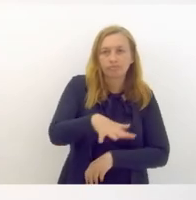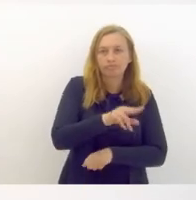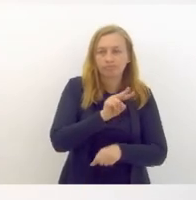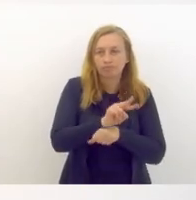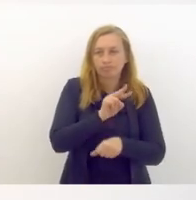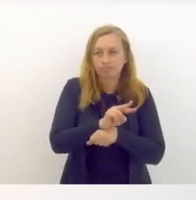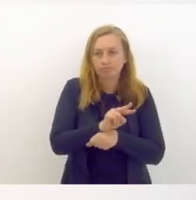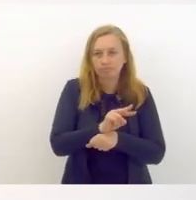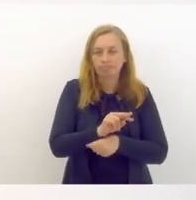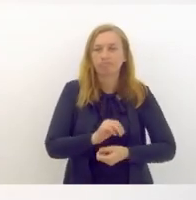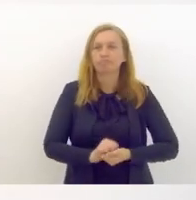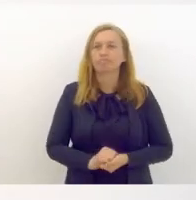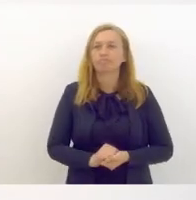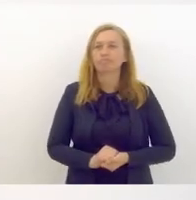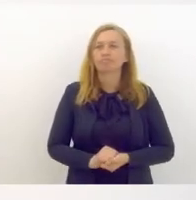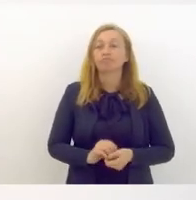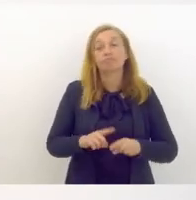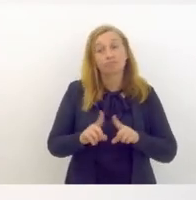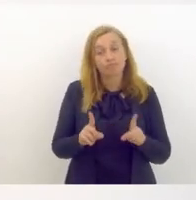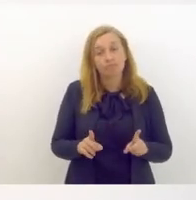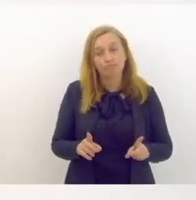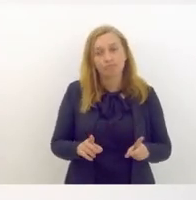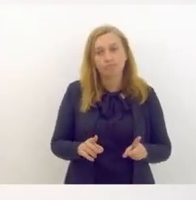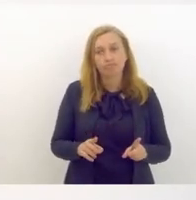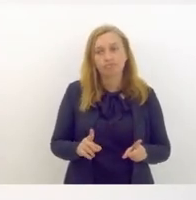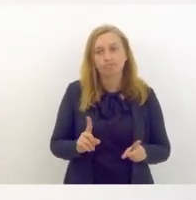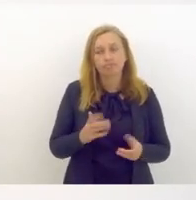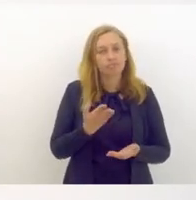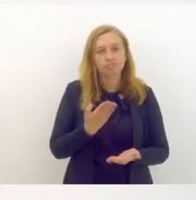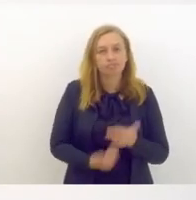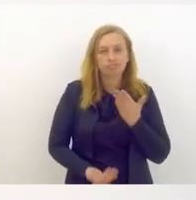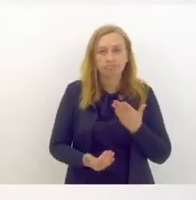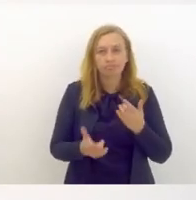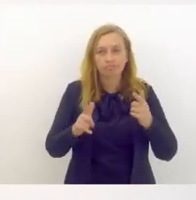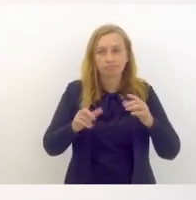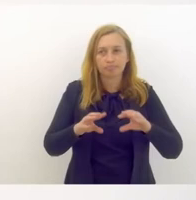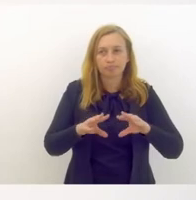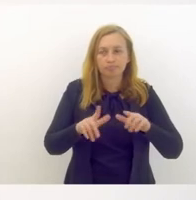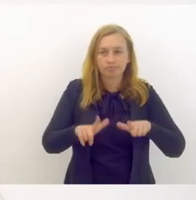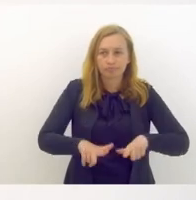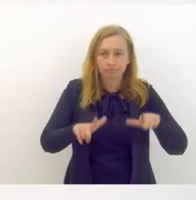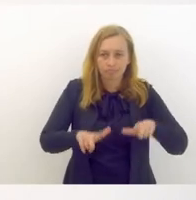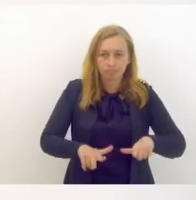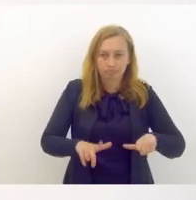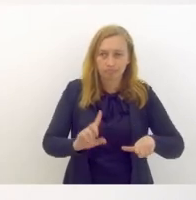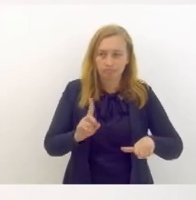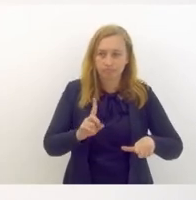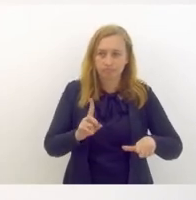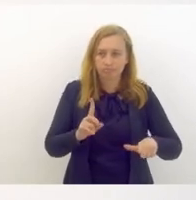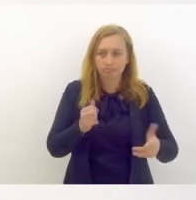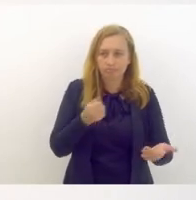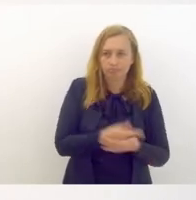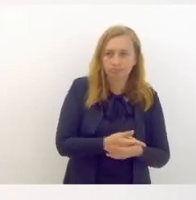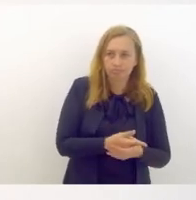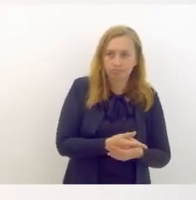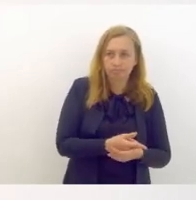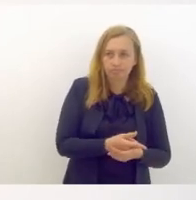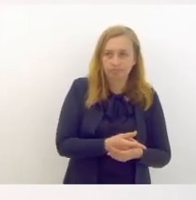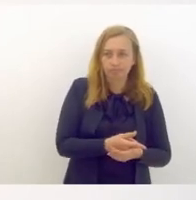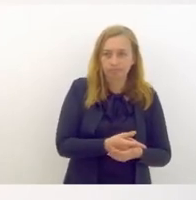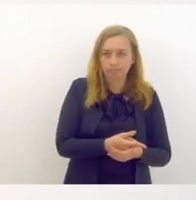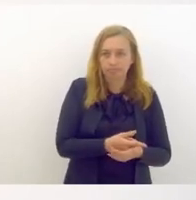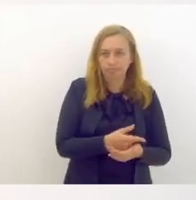não edificantes. Mas a pessoa não perde a propriedade e não prevê indenização na hora que você demarca uma